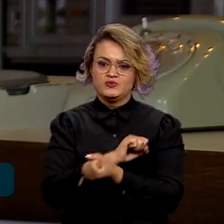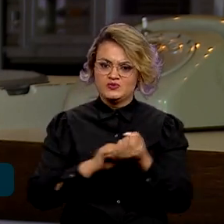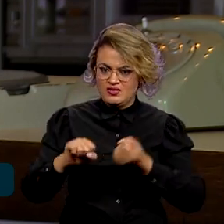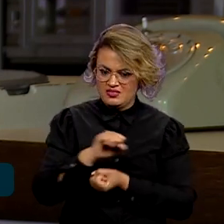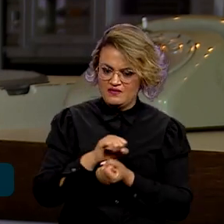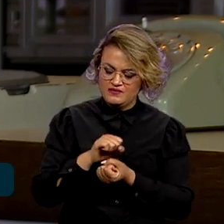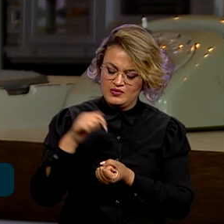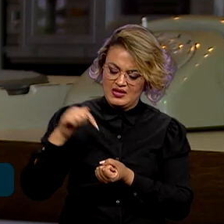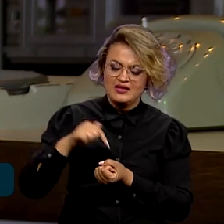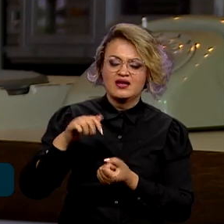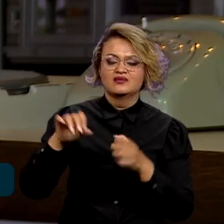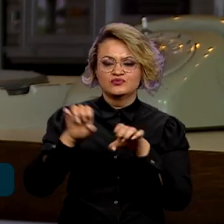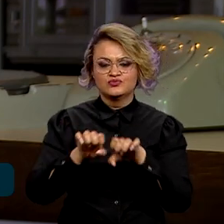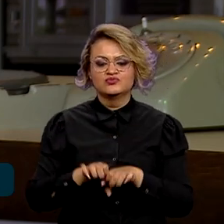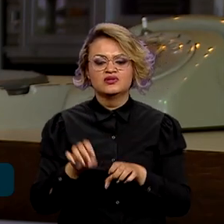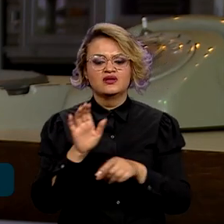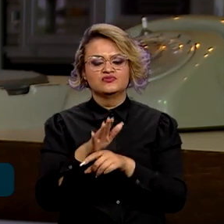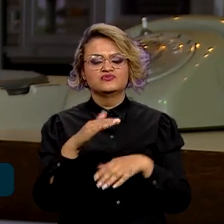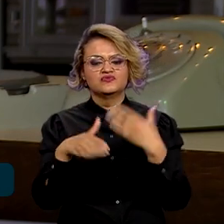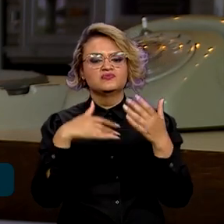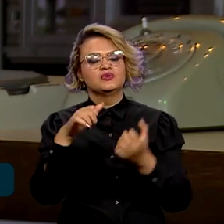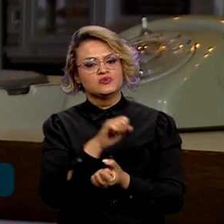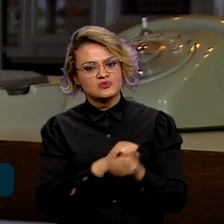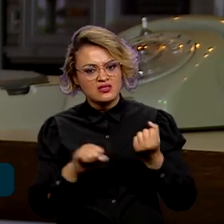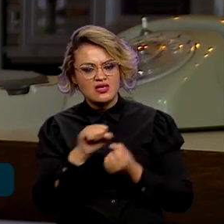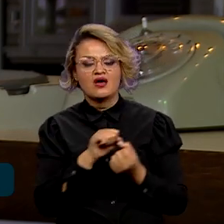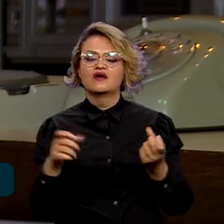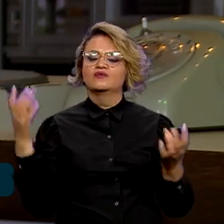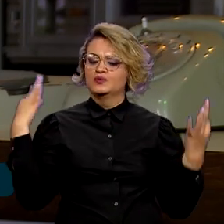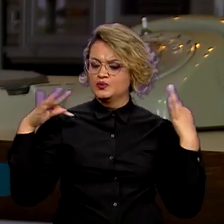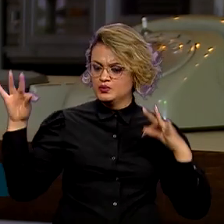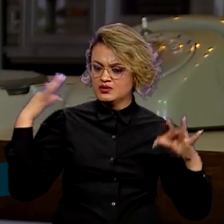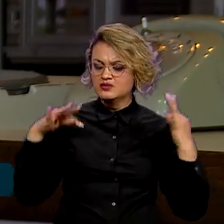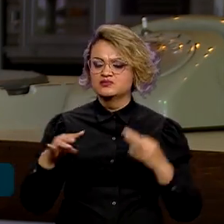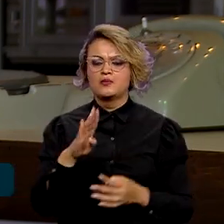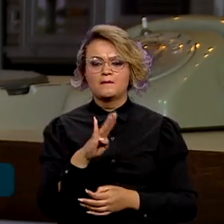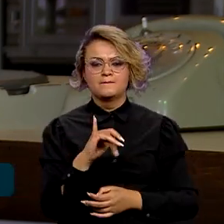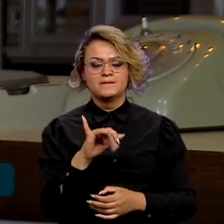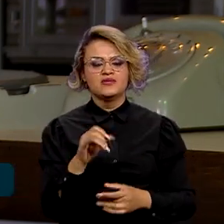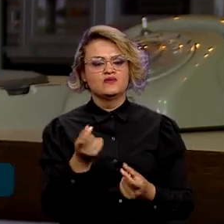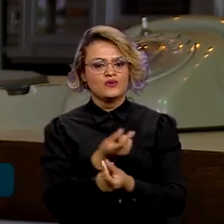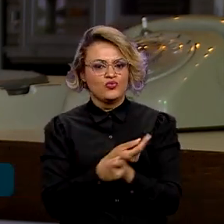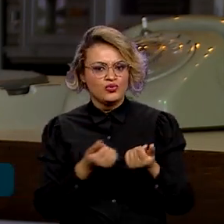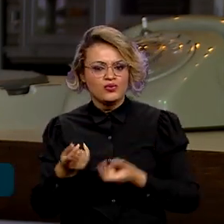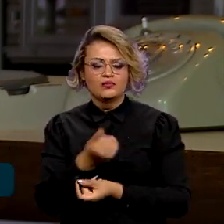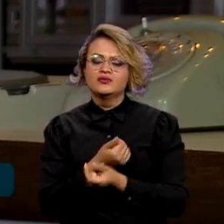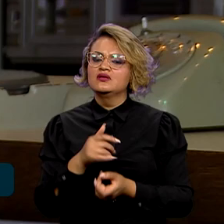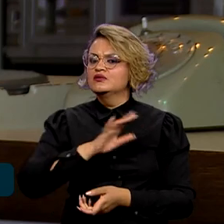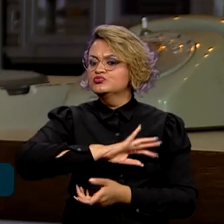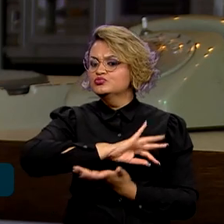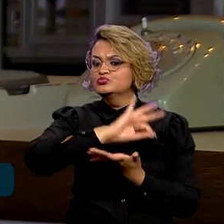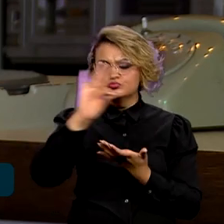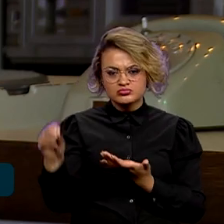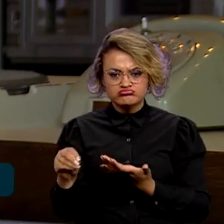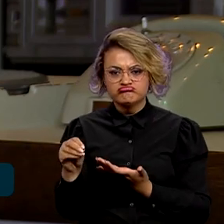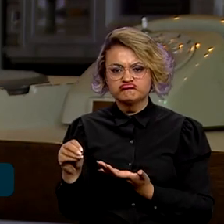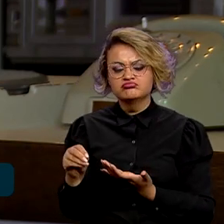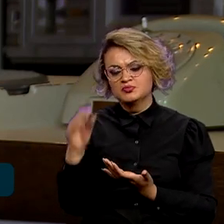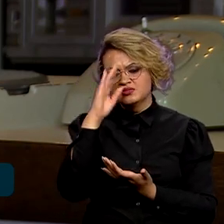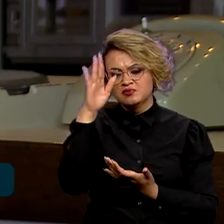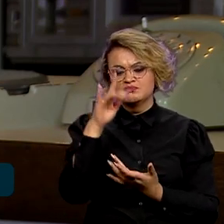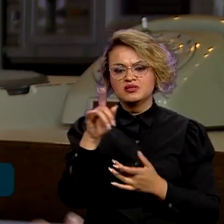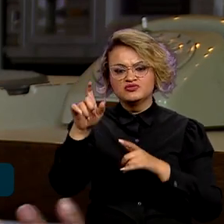que aí é a infraestrutura para o desenvolvimento sustentável, o turismo, a bioeconomia, toda a parte, inclusive,